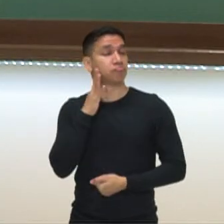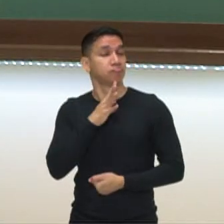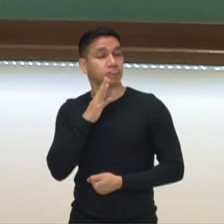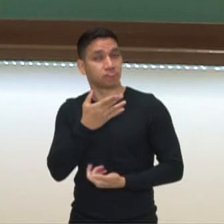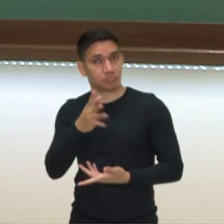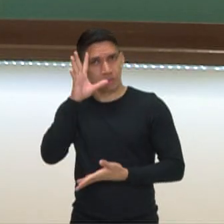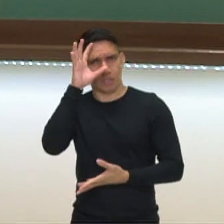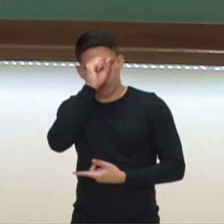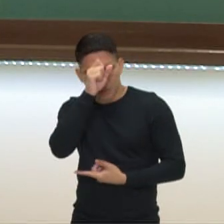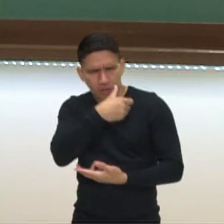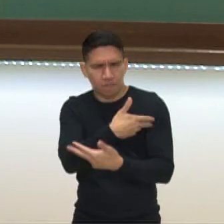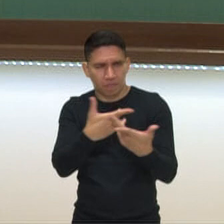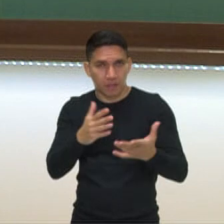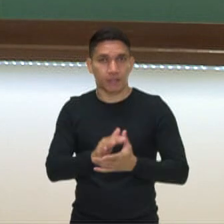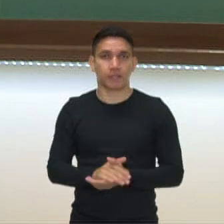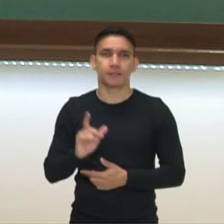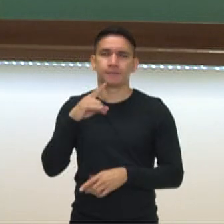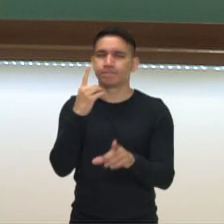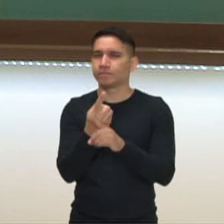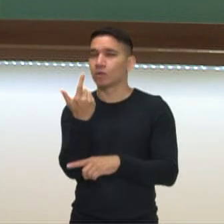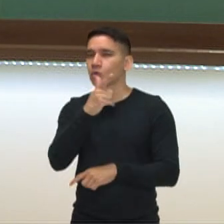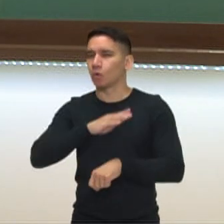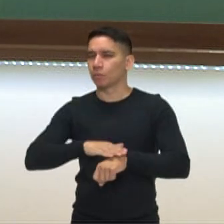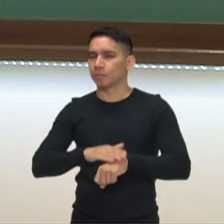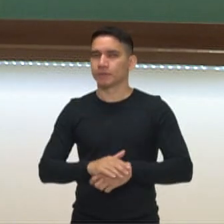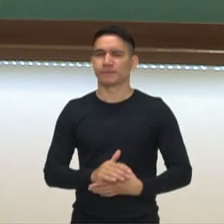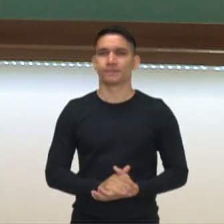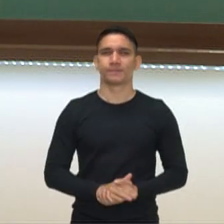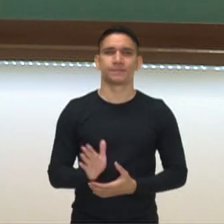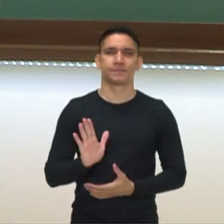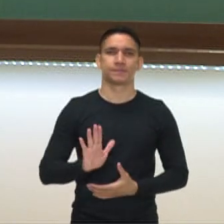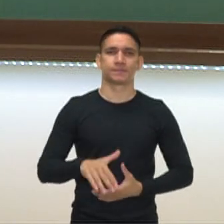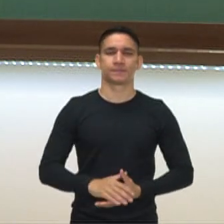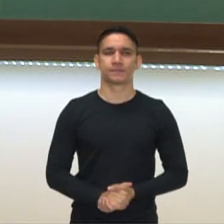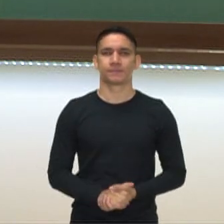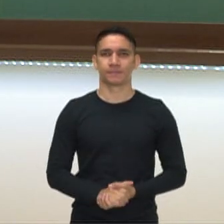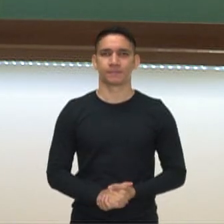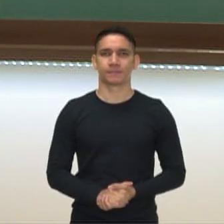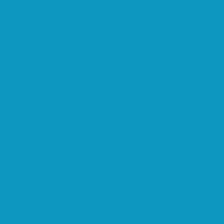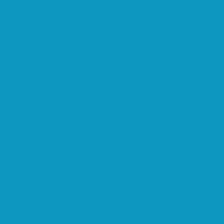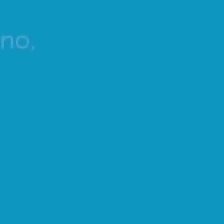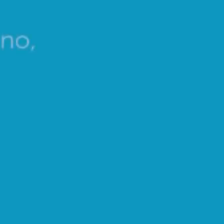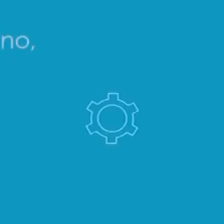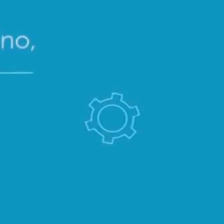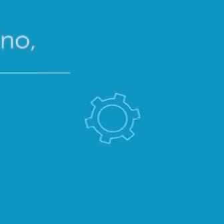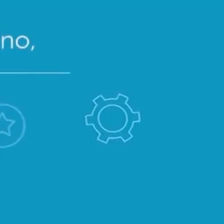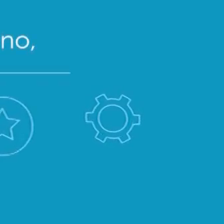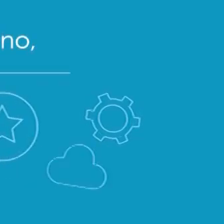tenham aprendido bastante coisa e nos encontramos na próxima aula. Até! Tudo de bom para vocês!